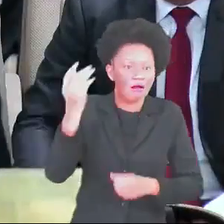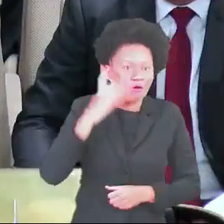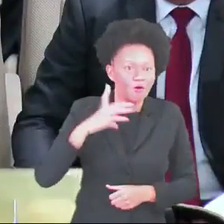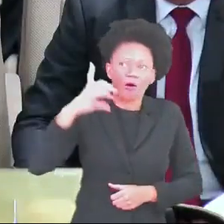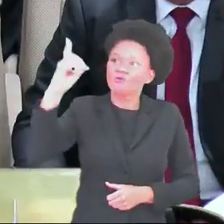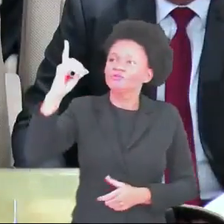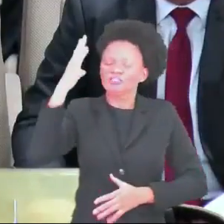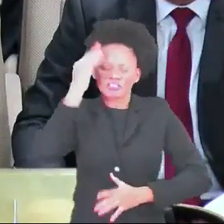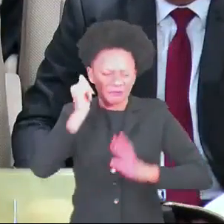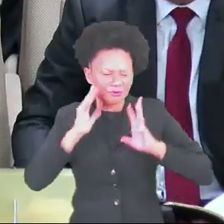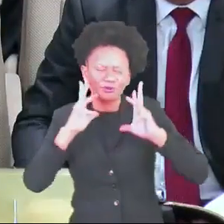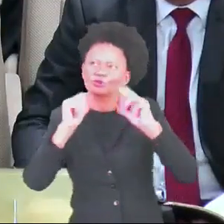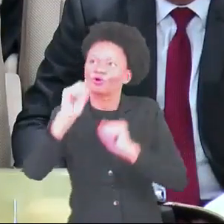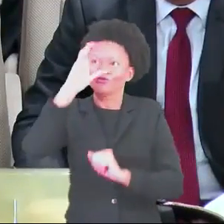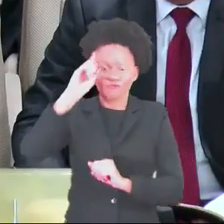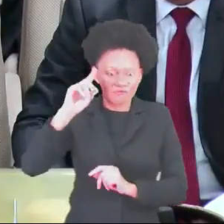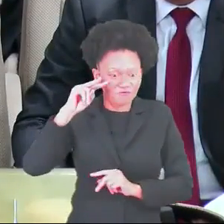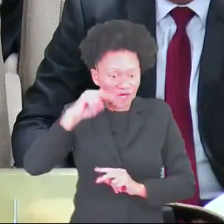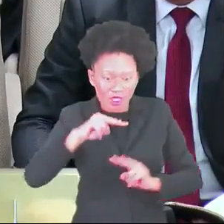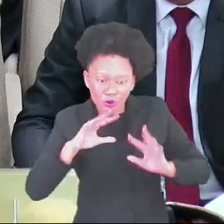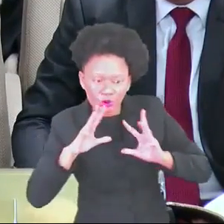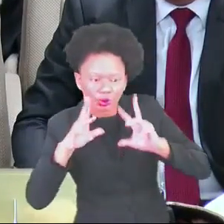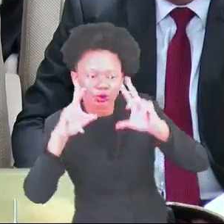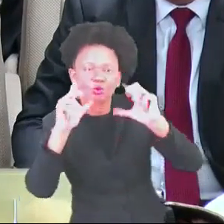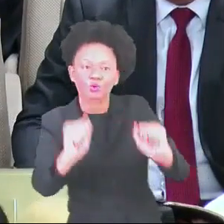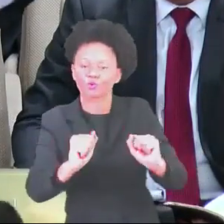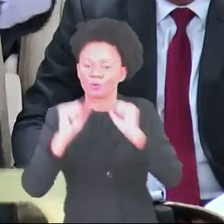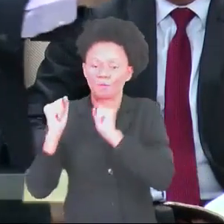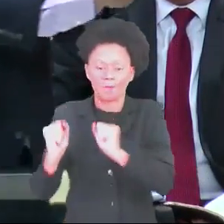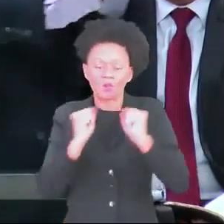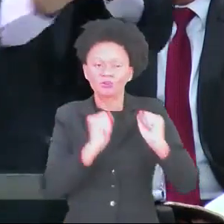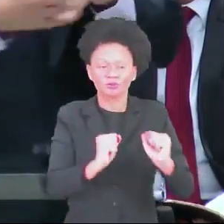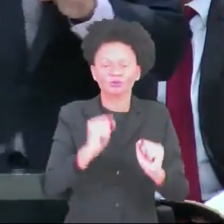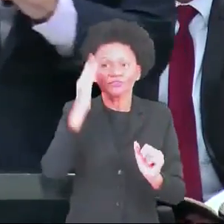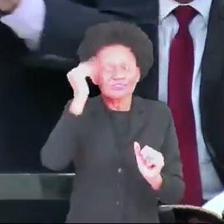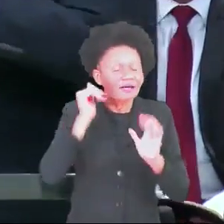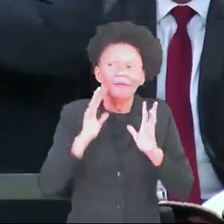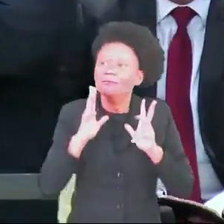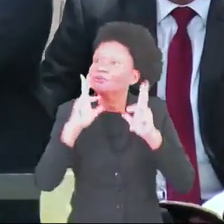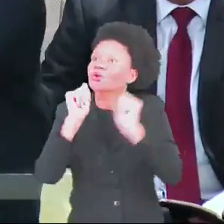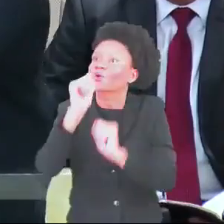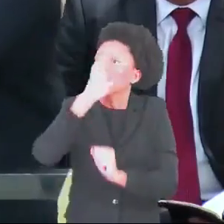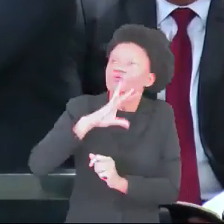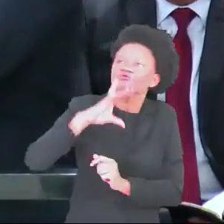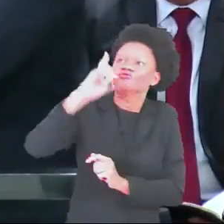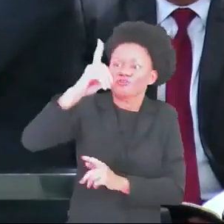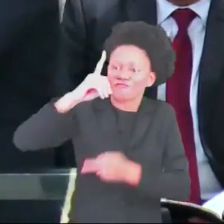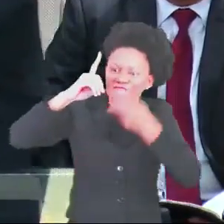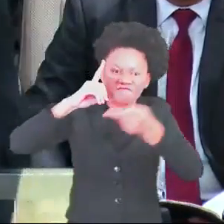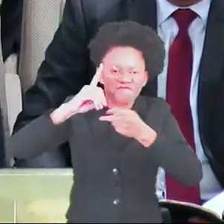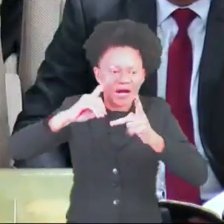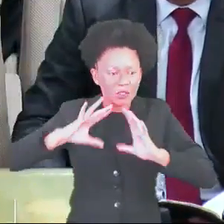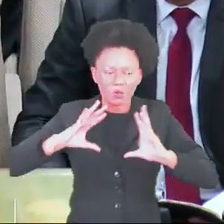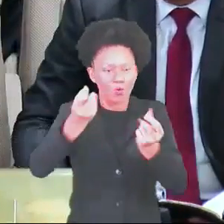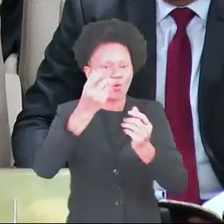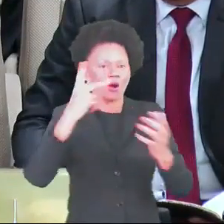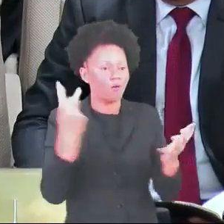que é onisciente, onipresente, onipotente. Um Deus que age e o que ele fala acontece.